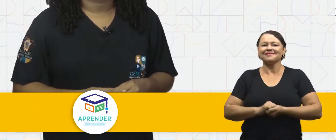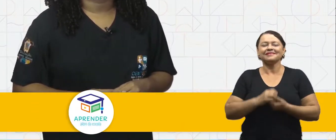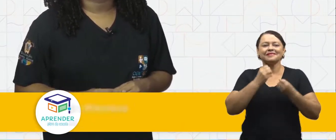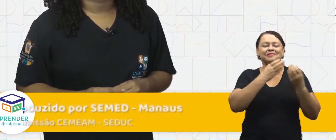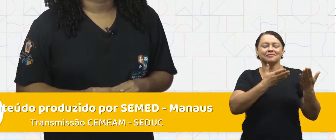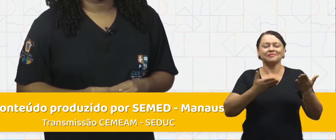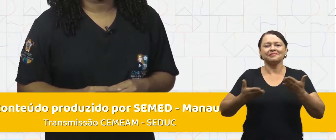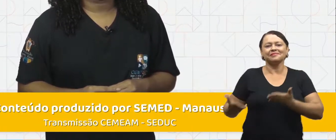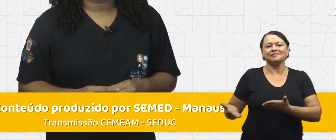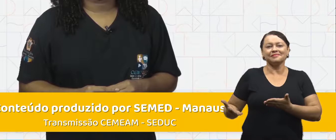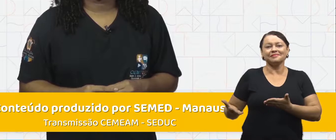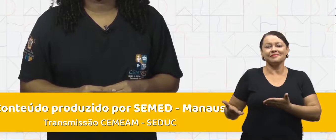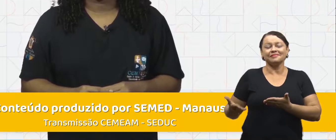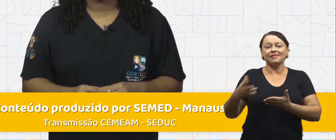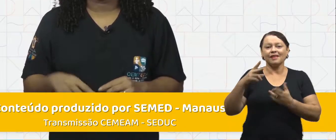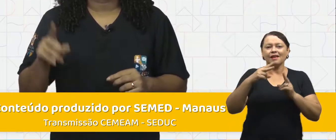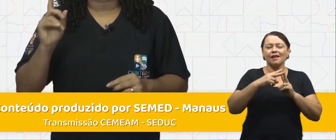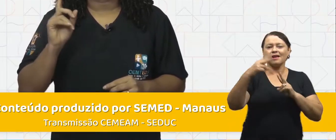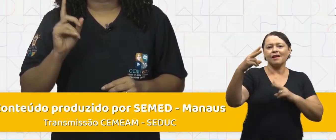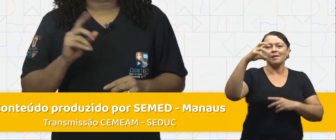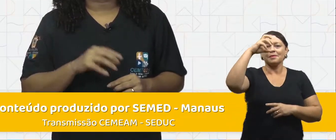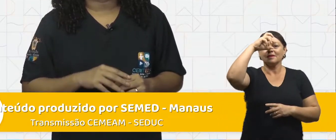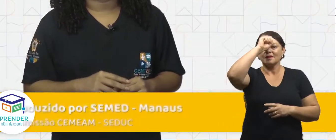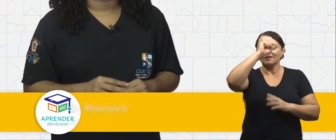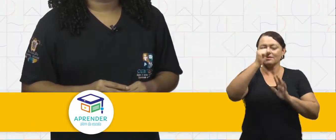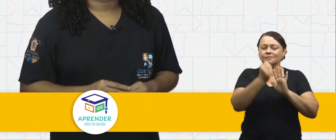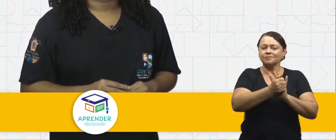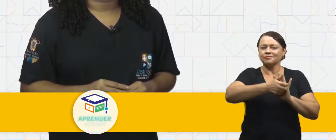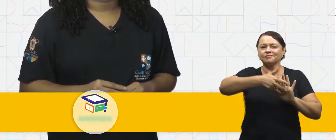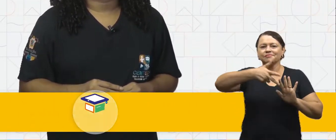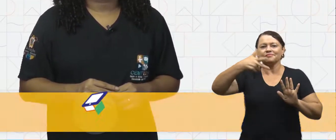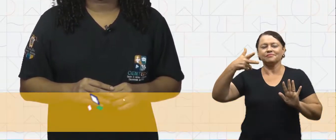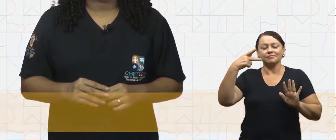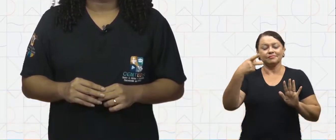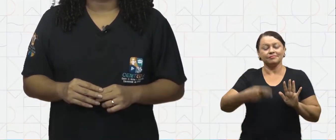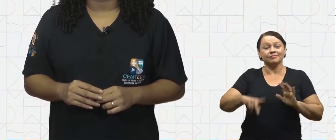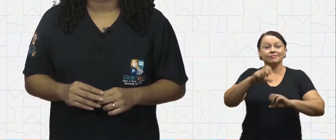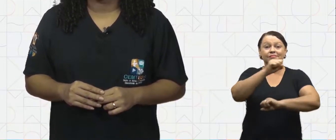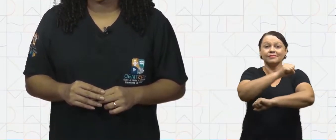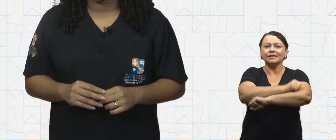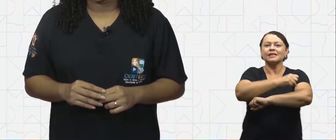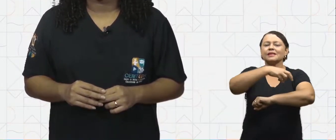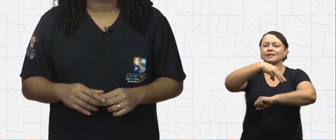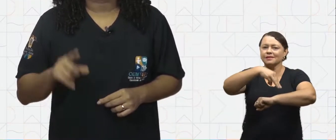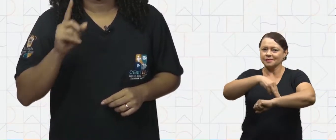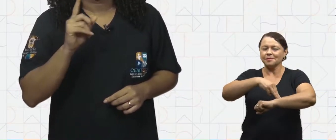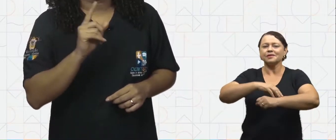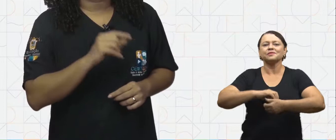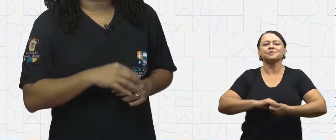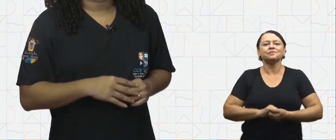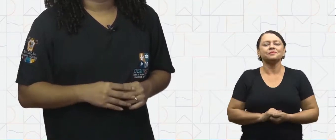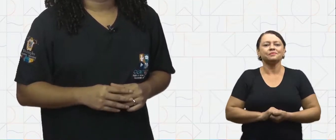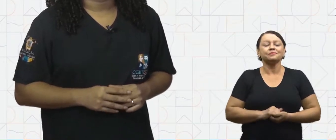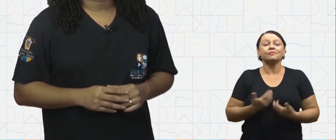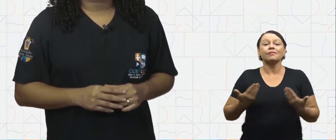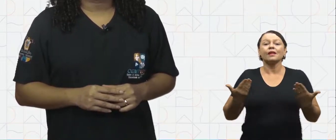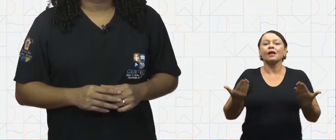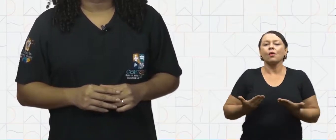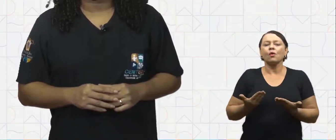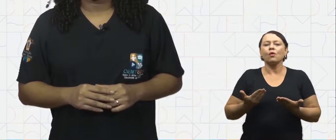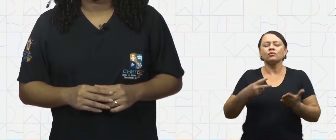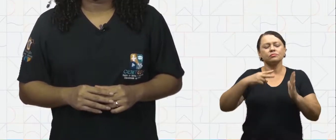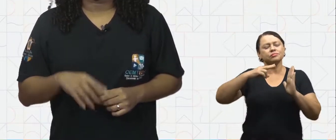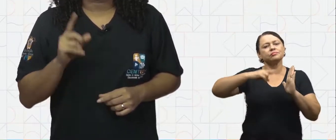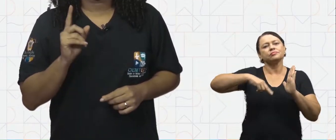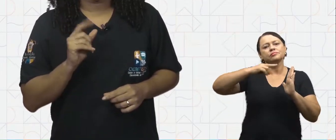bem-vindo ao projeto Aprender Além da Escola do Centro de Mídias e Tecnologias Educacionais da CEMED. Hoje iremos ler